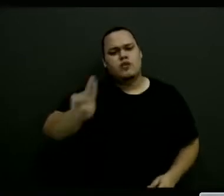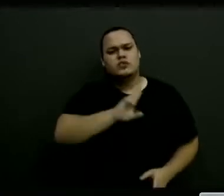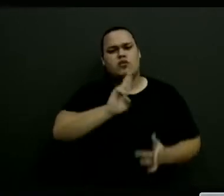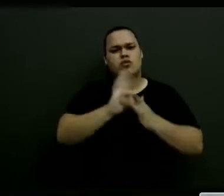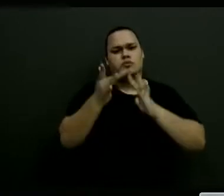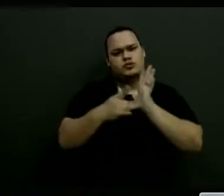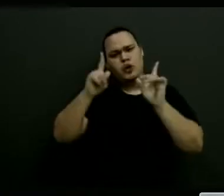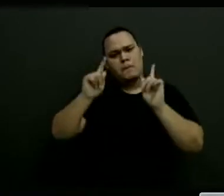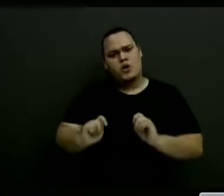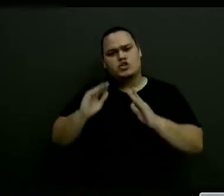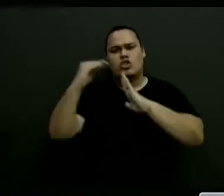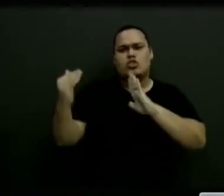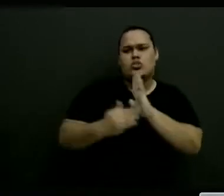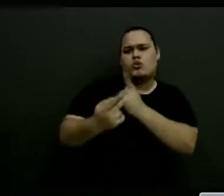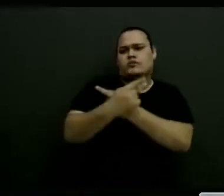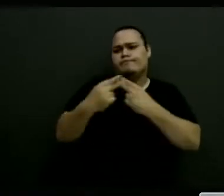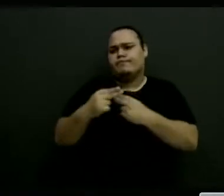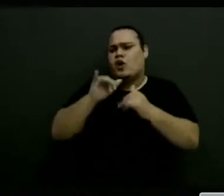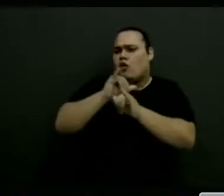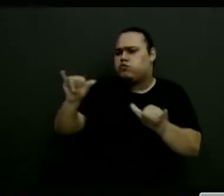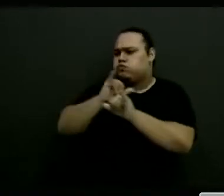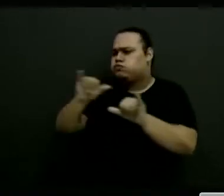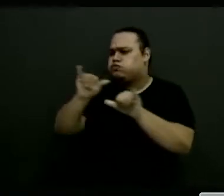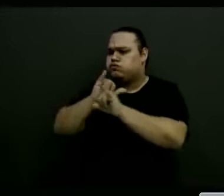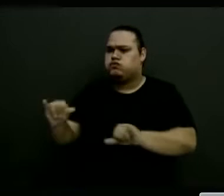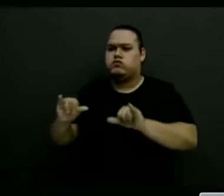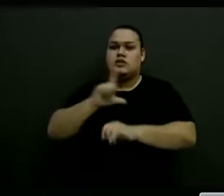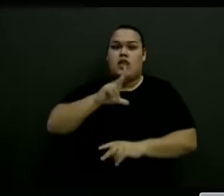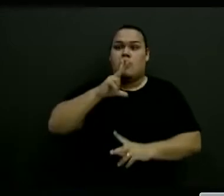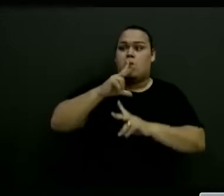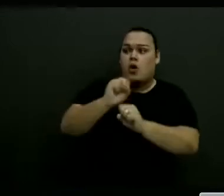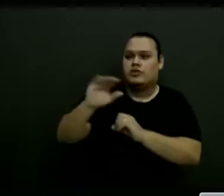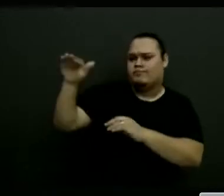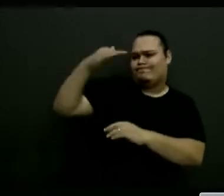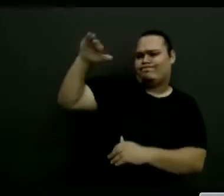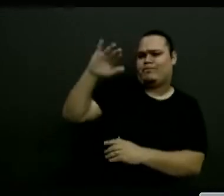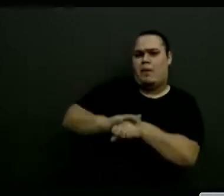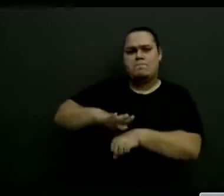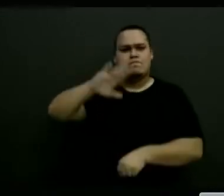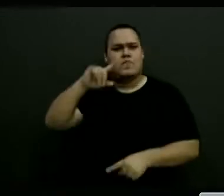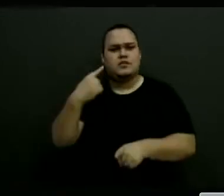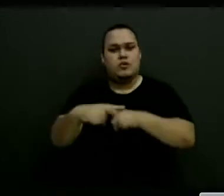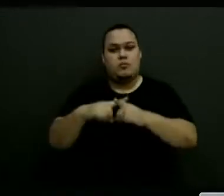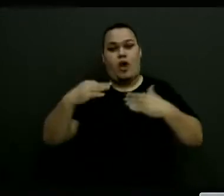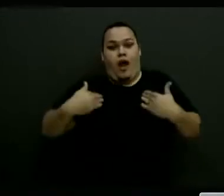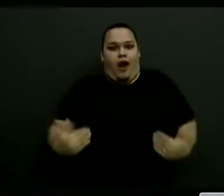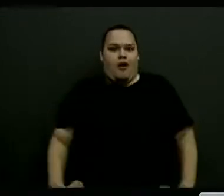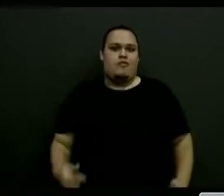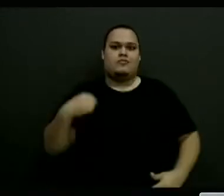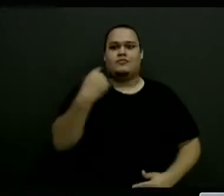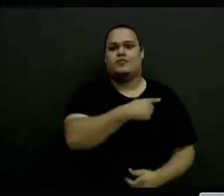igreja, a qual é o seu corpo, a plenitude daquele que enche tudo em